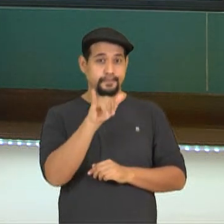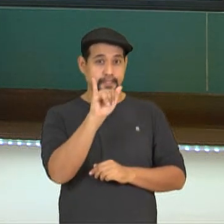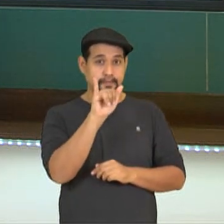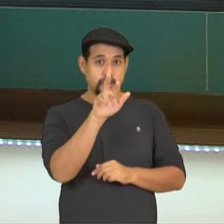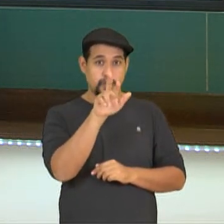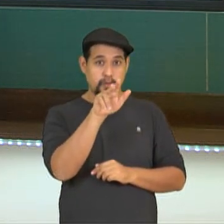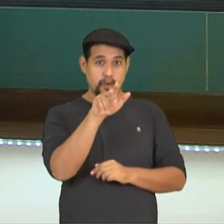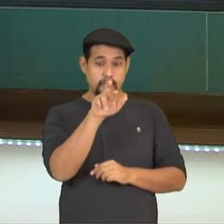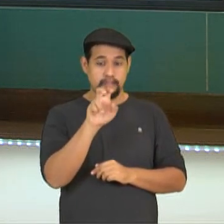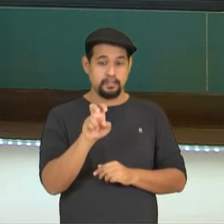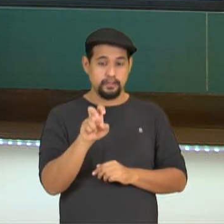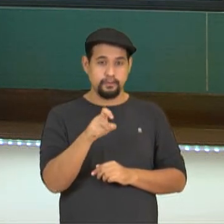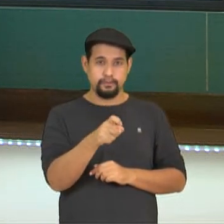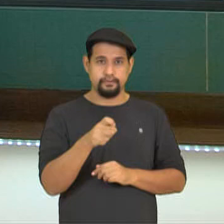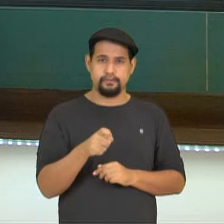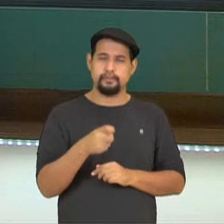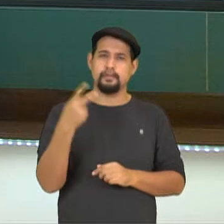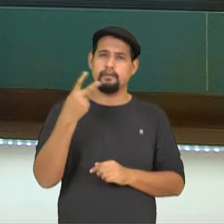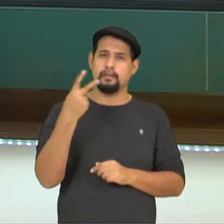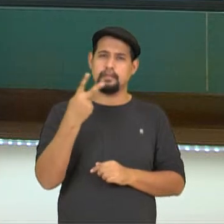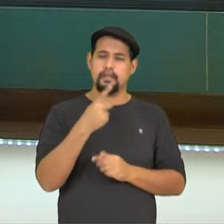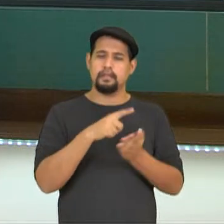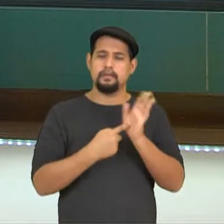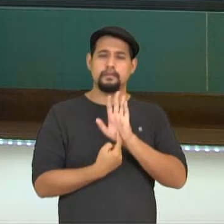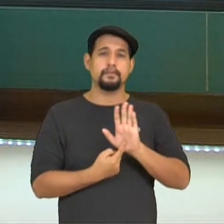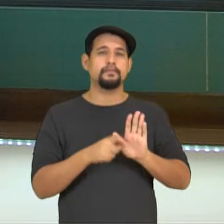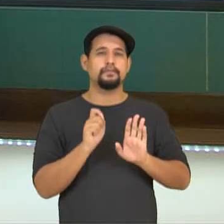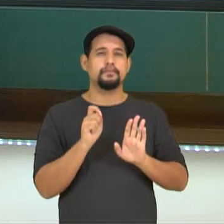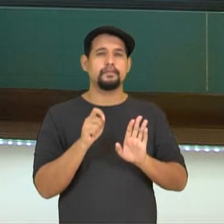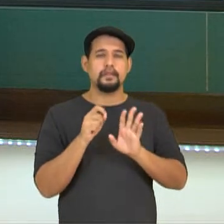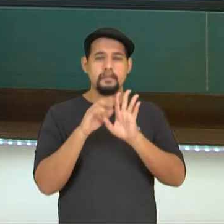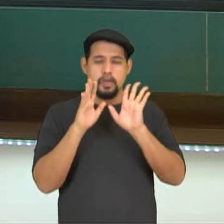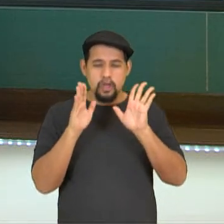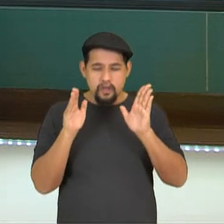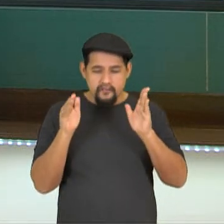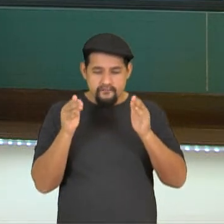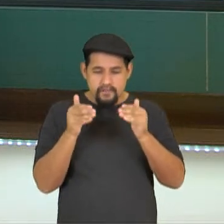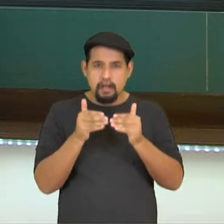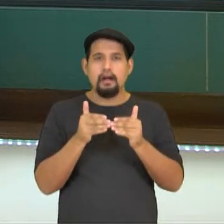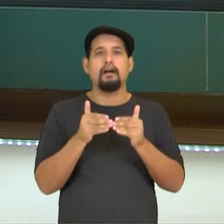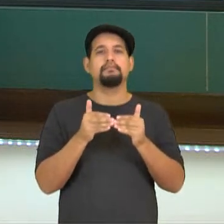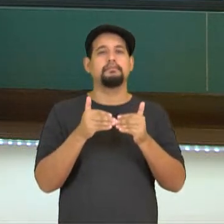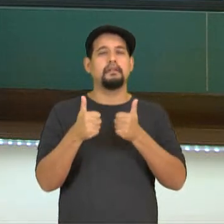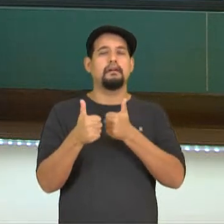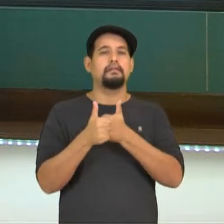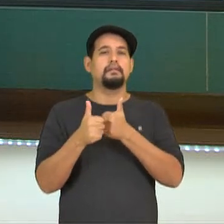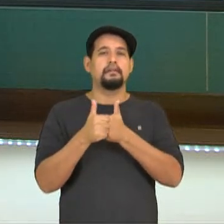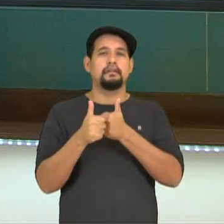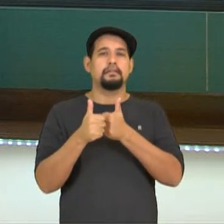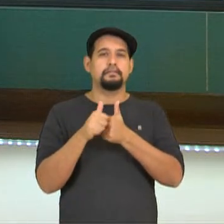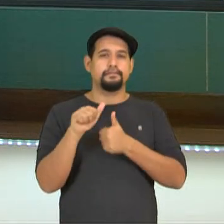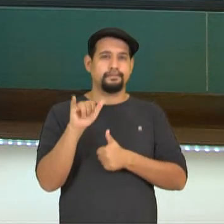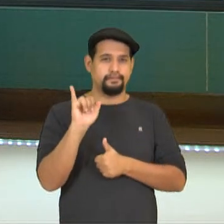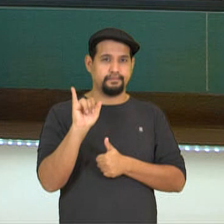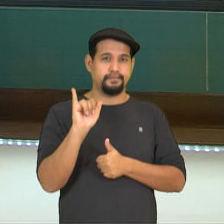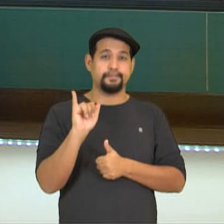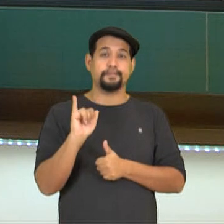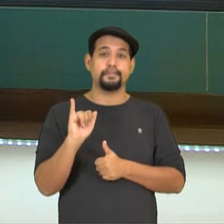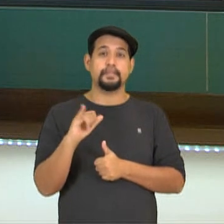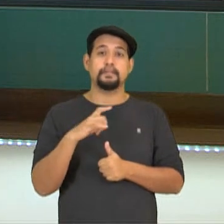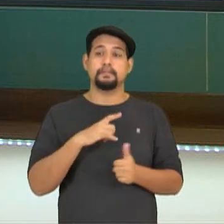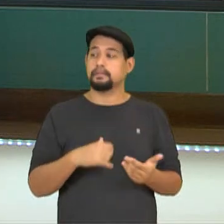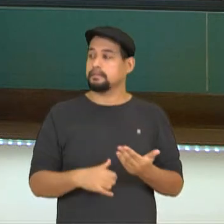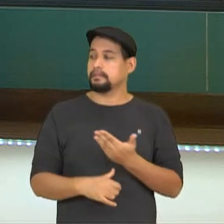igual a 5x ao quadrado, apareceu uma parábola bem fechada, né, muito próxima do eixo y. Então